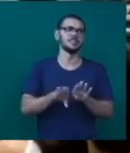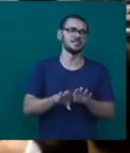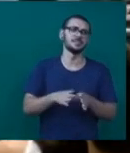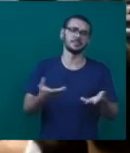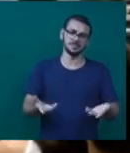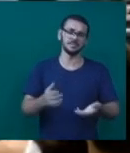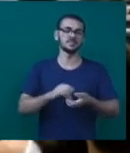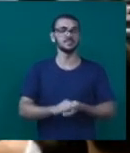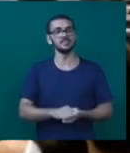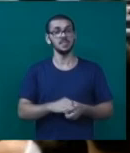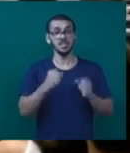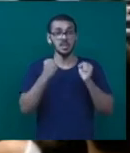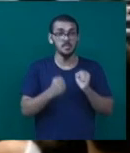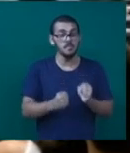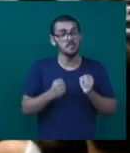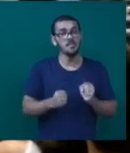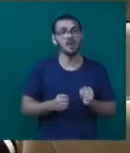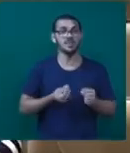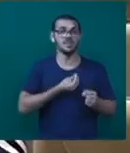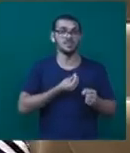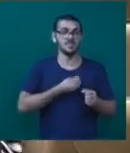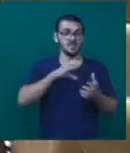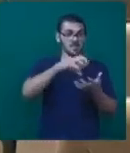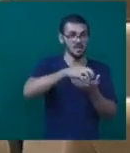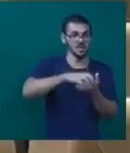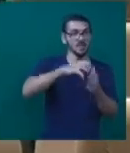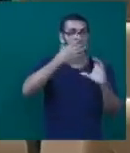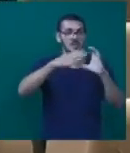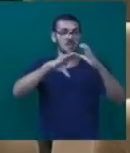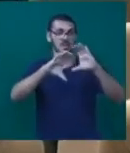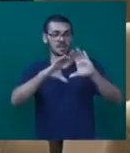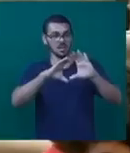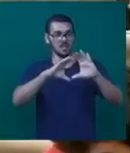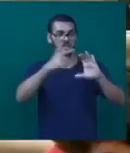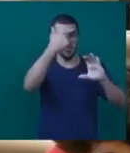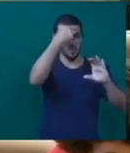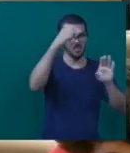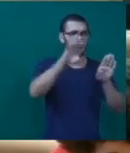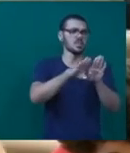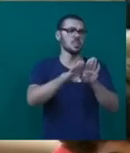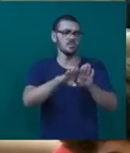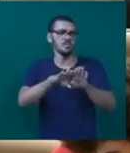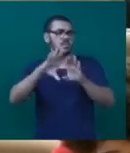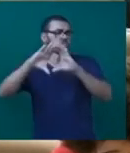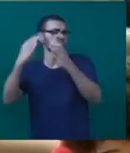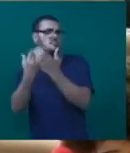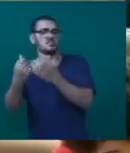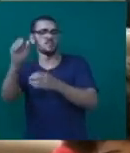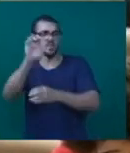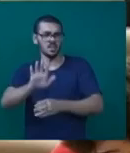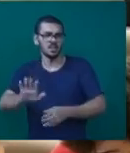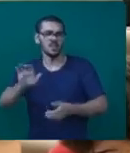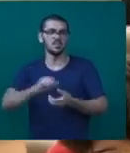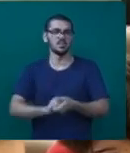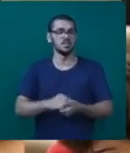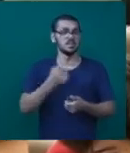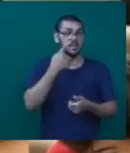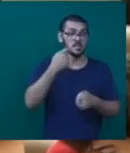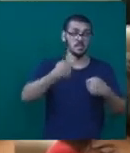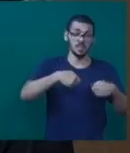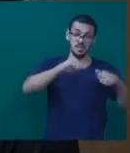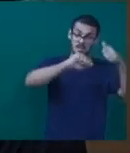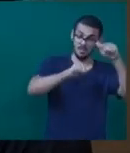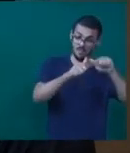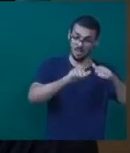participar do coral da UFO comunidade acadêmica e população em geral. O regente Jofre conta o que é avaliado no processo